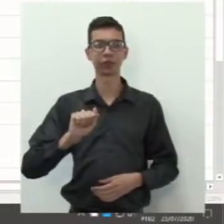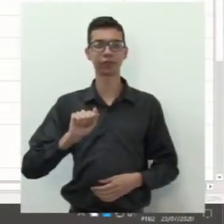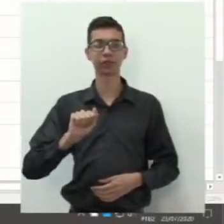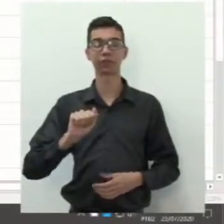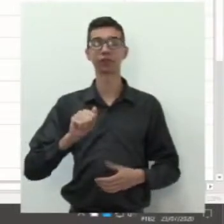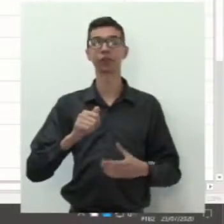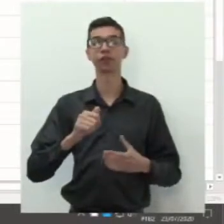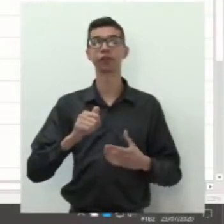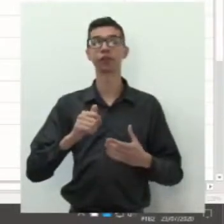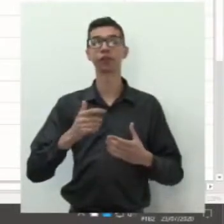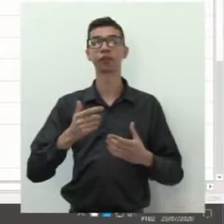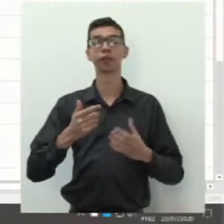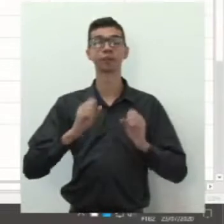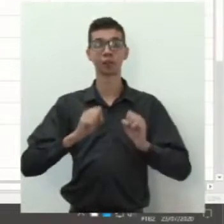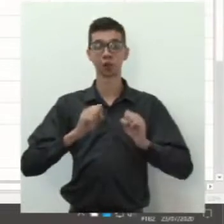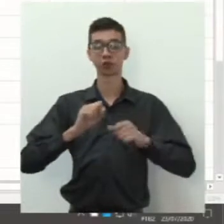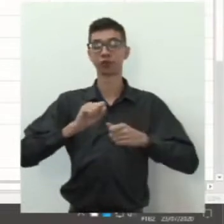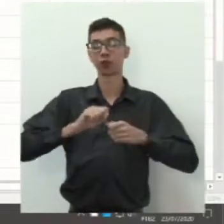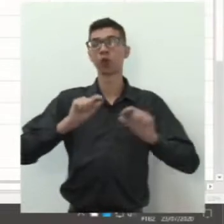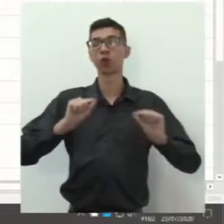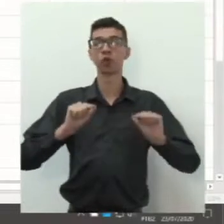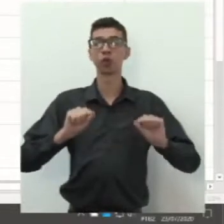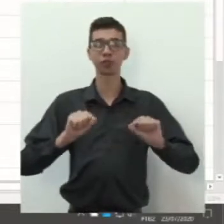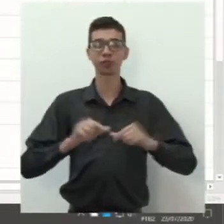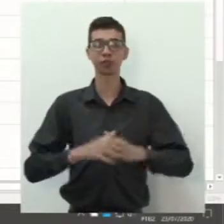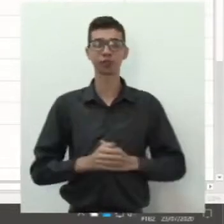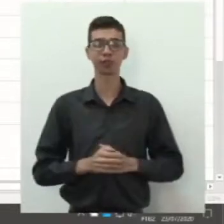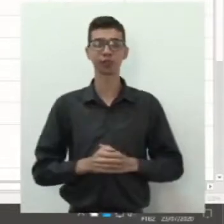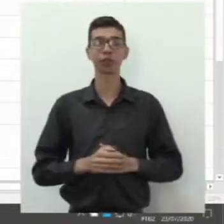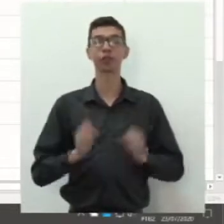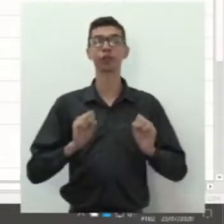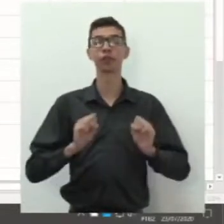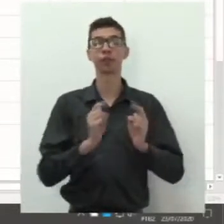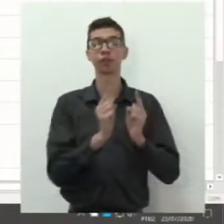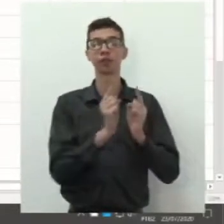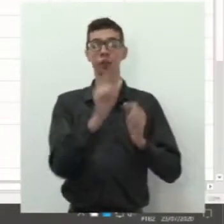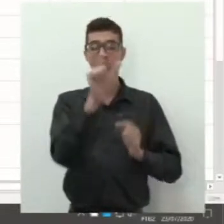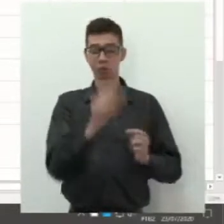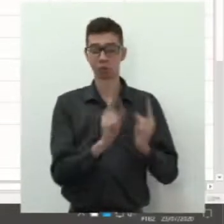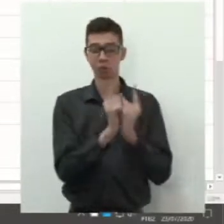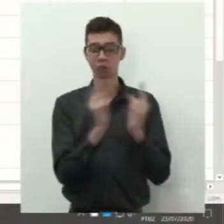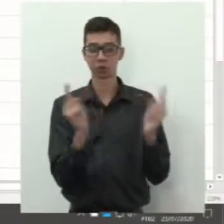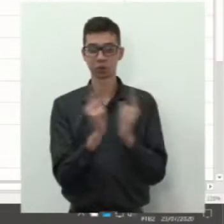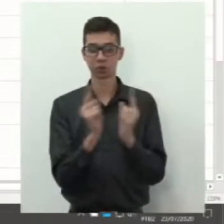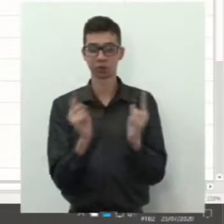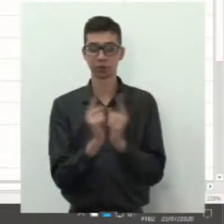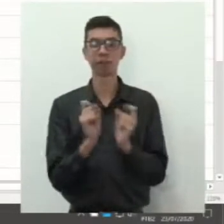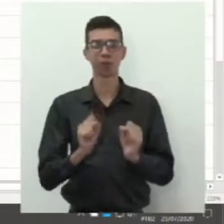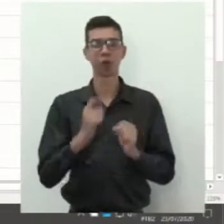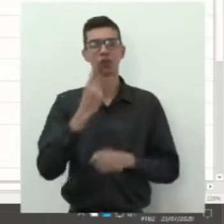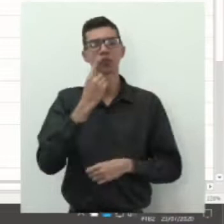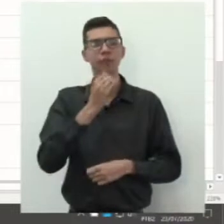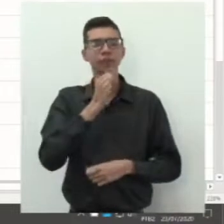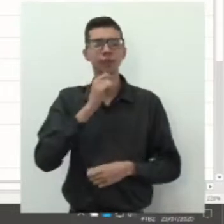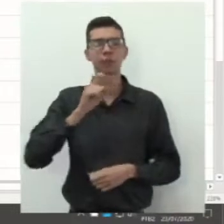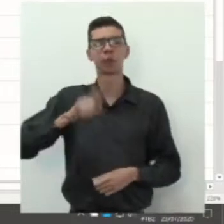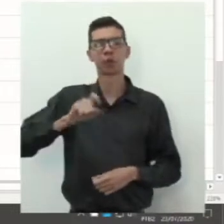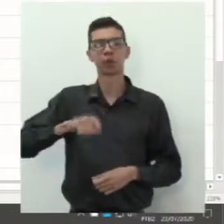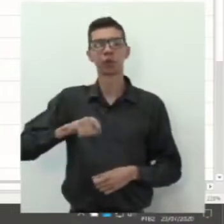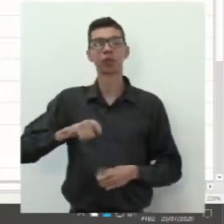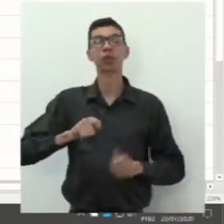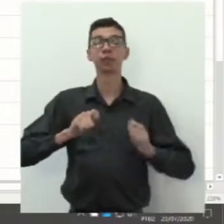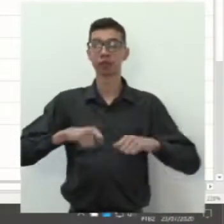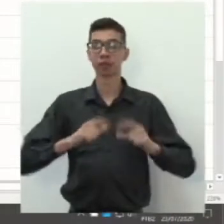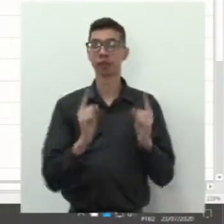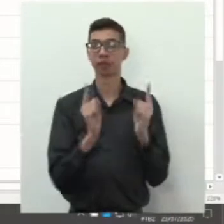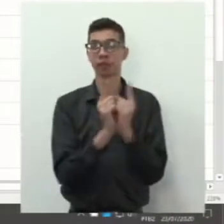fazer? Eu posso ajustar a largura da minha coluna, então se eu clicar 2 vezes aqui, ó, ele ajusta.